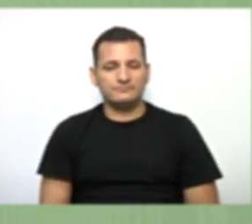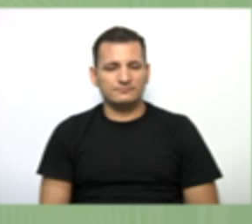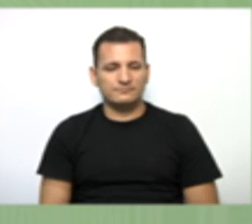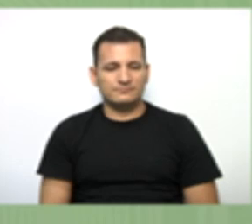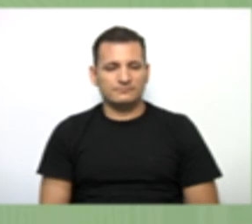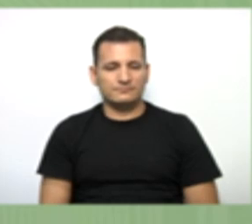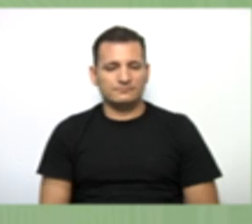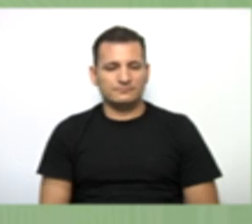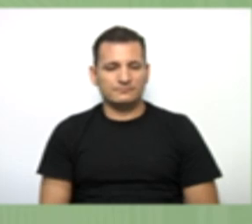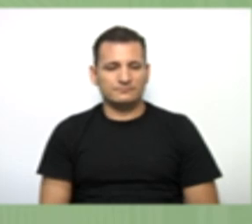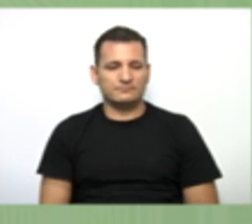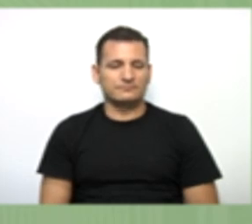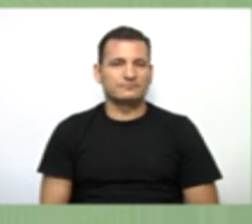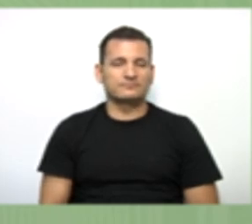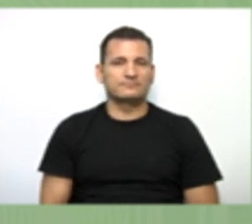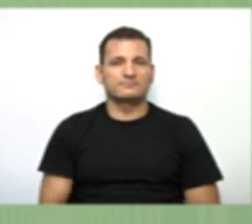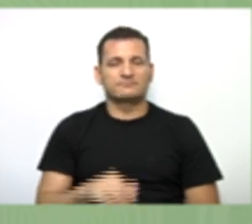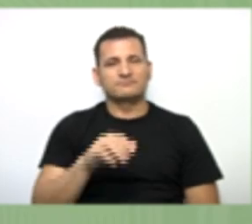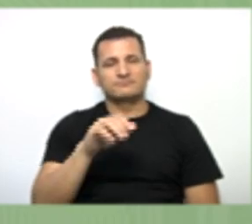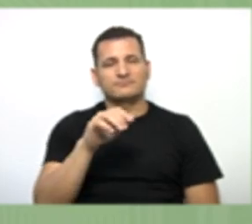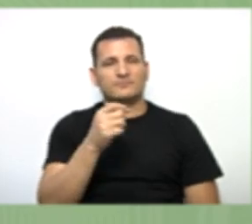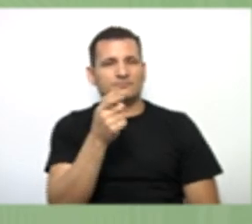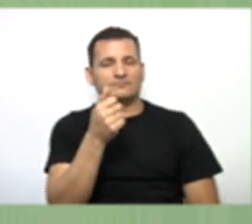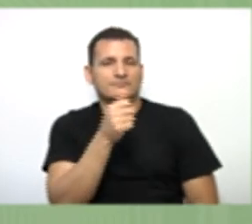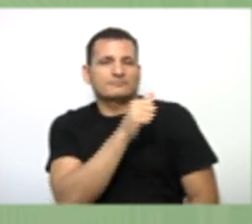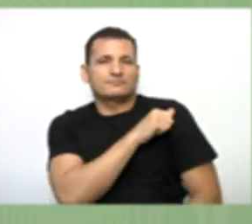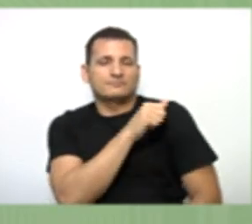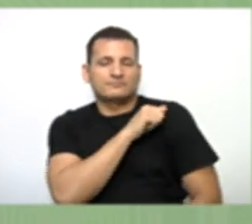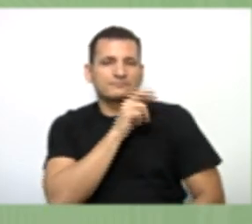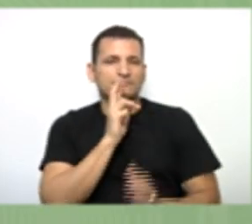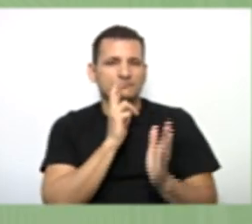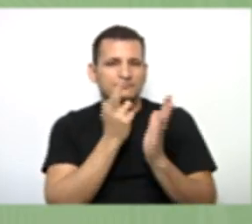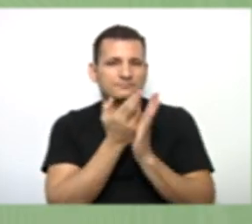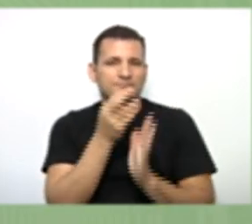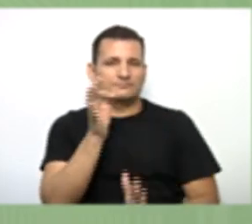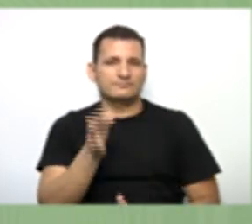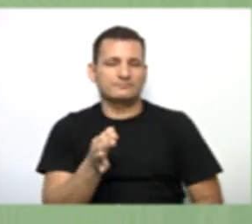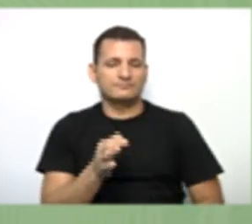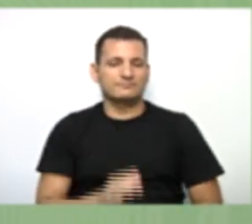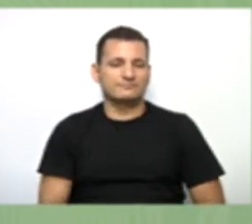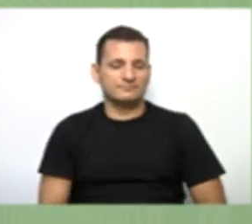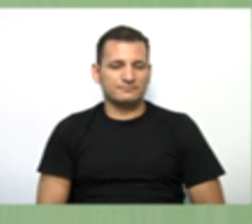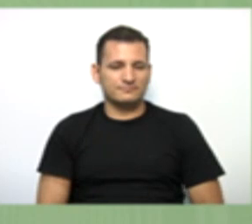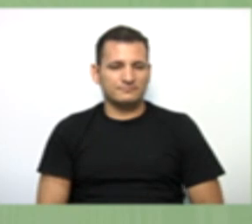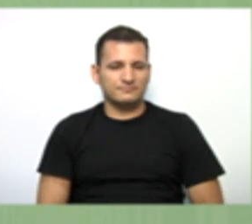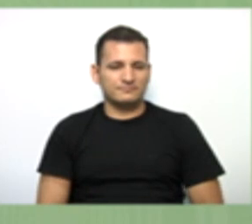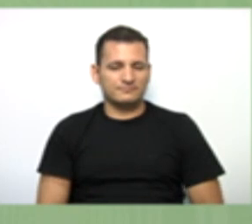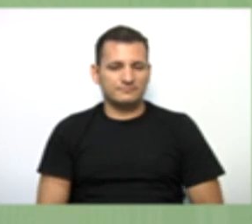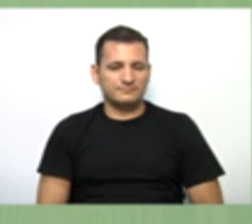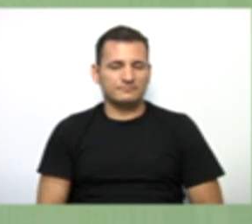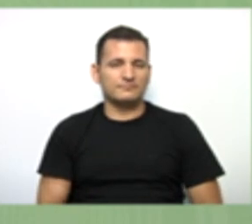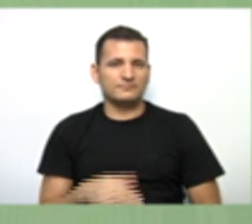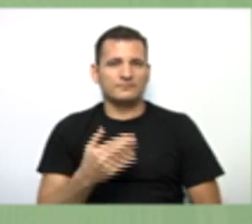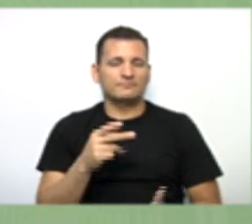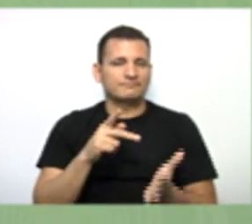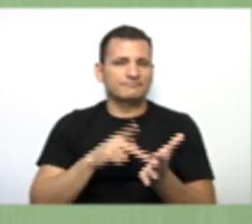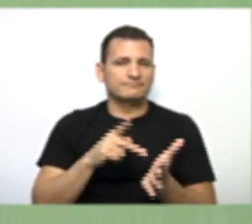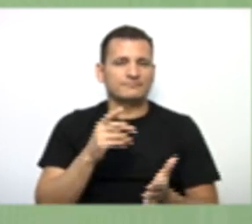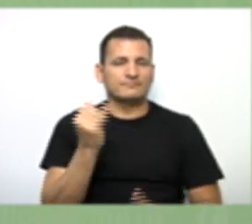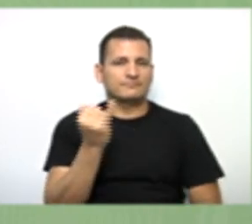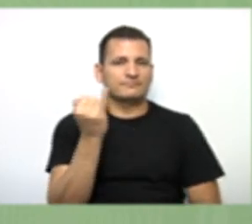Quase, Ismael, quase chegou. Quase. Né? A0. Realmente, gente, o importante é